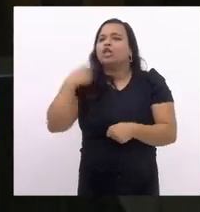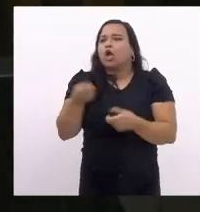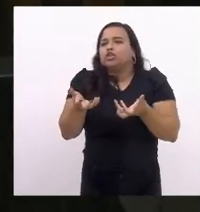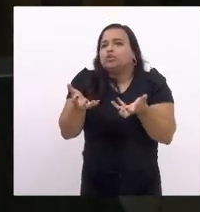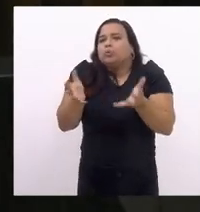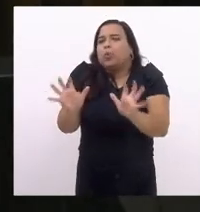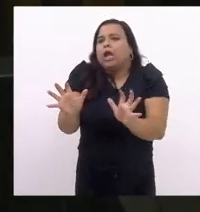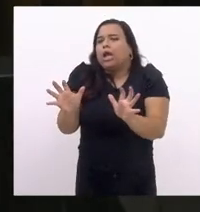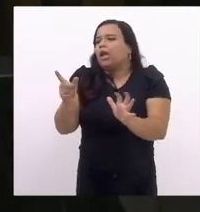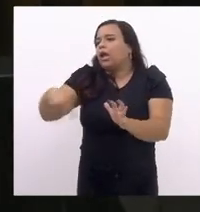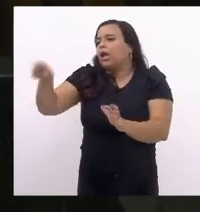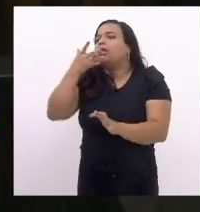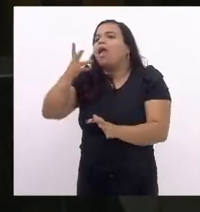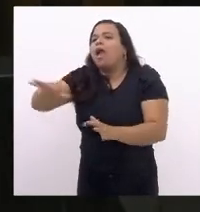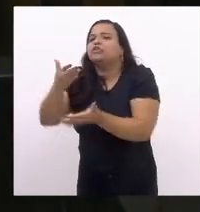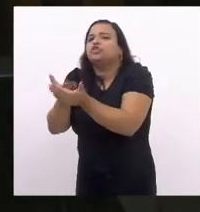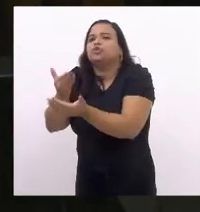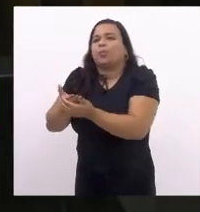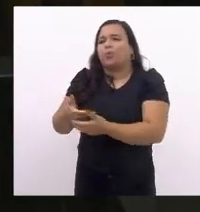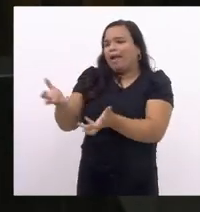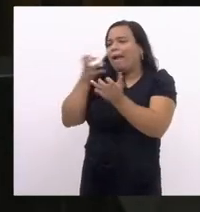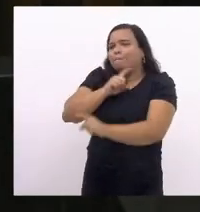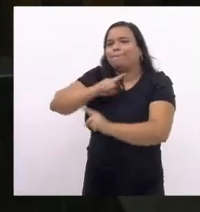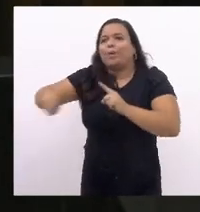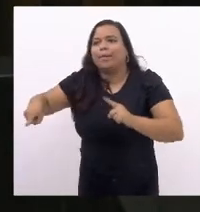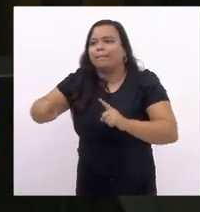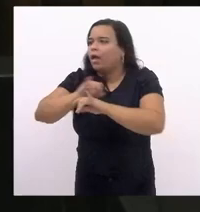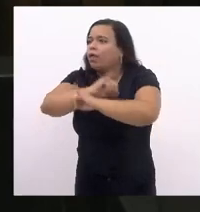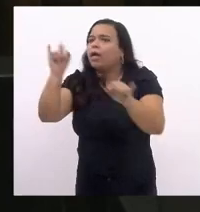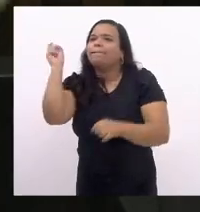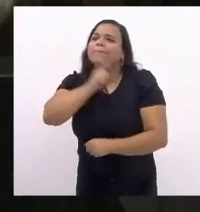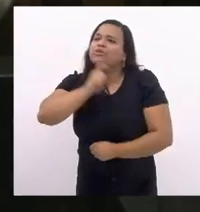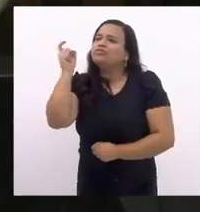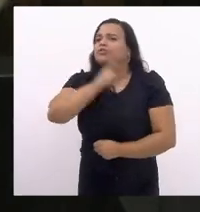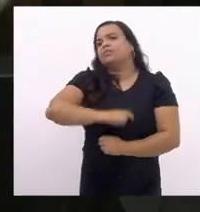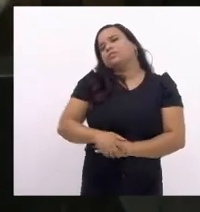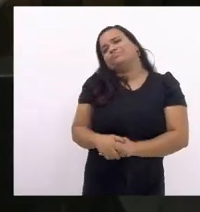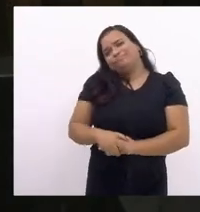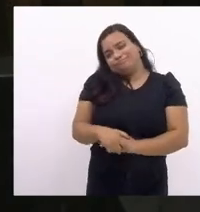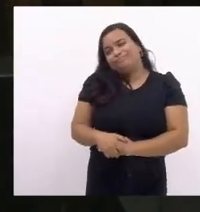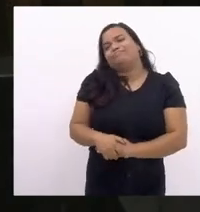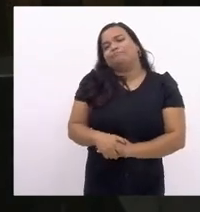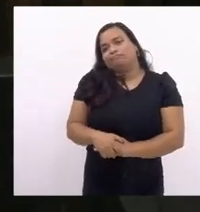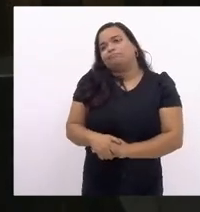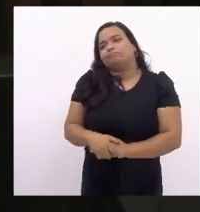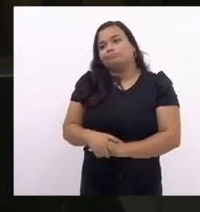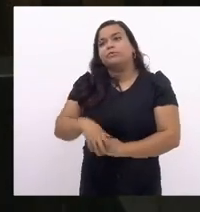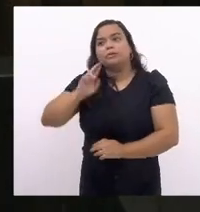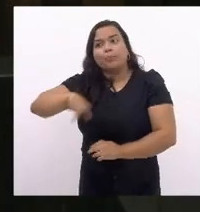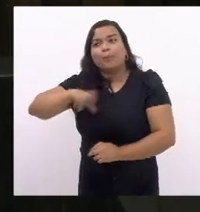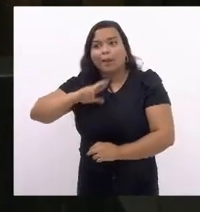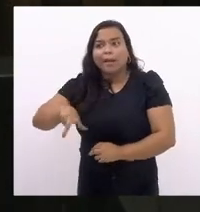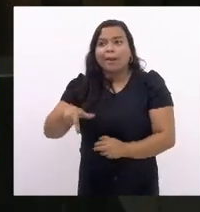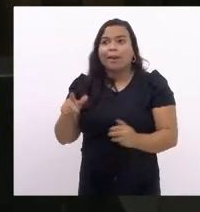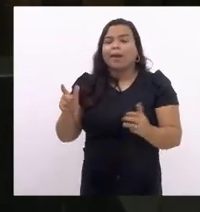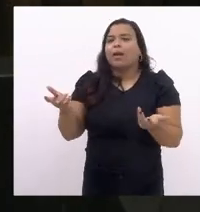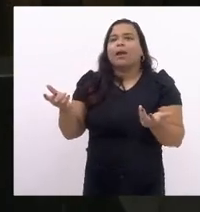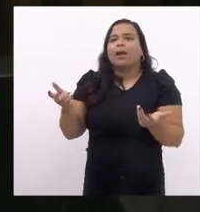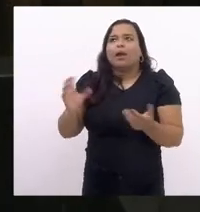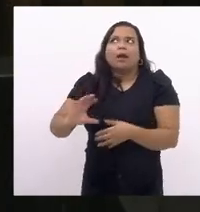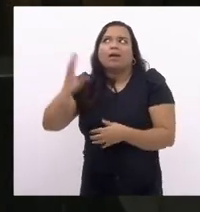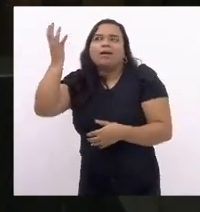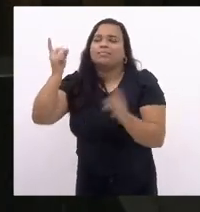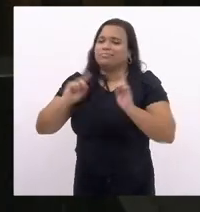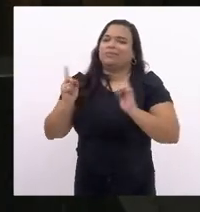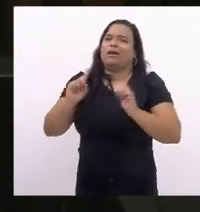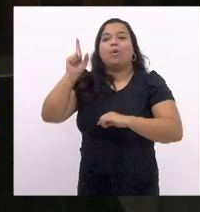não definia e divulgar mais uma mentira. Não é à toa, não é à toa que isso é feito. É esse